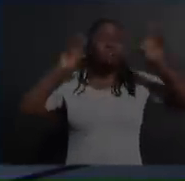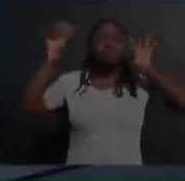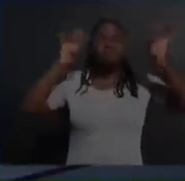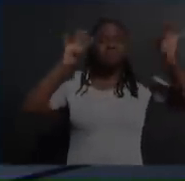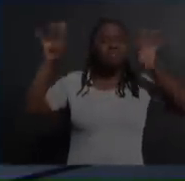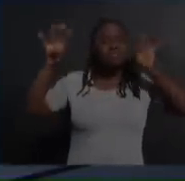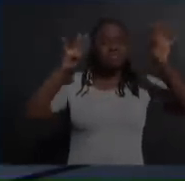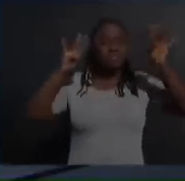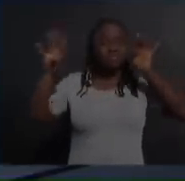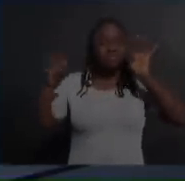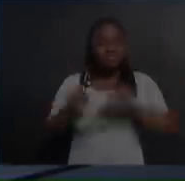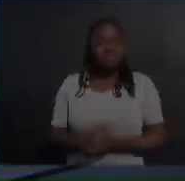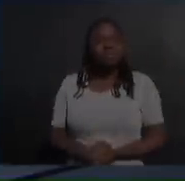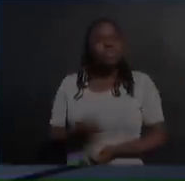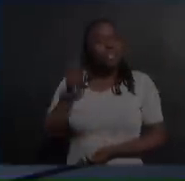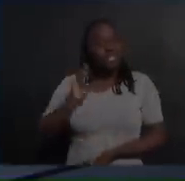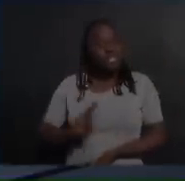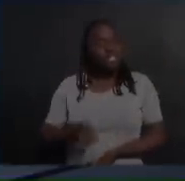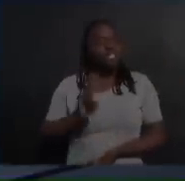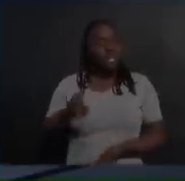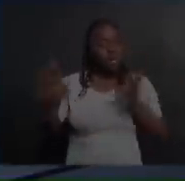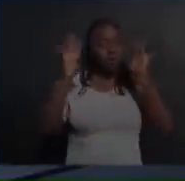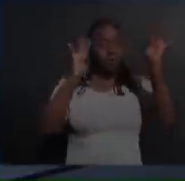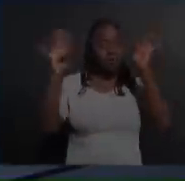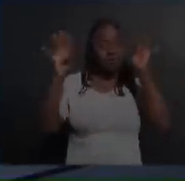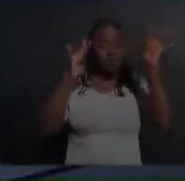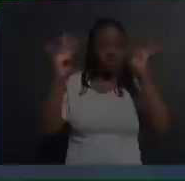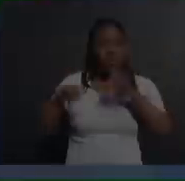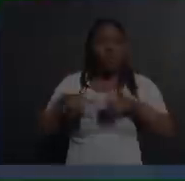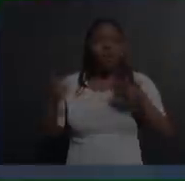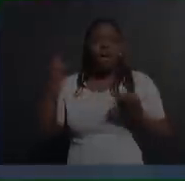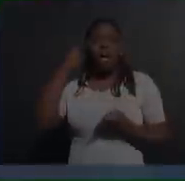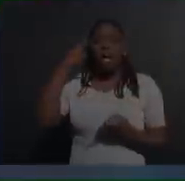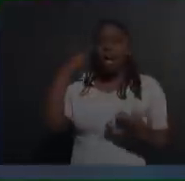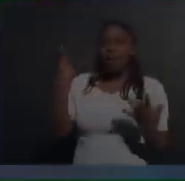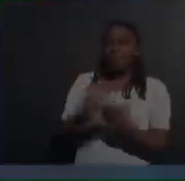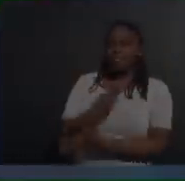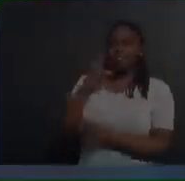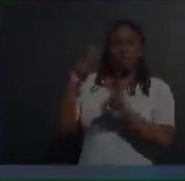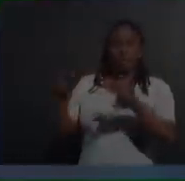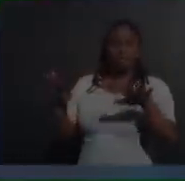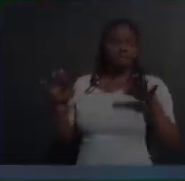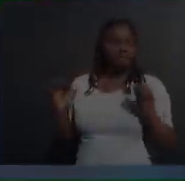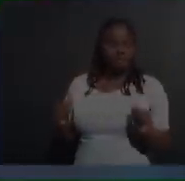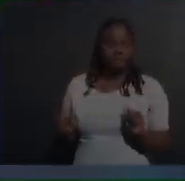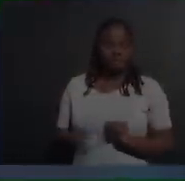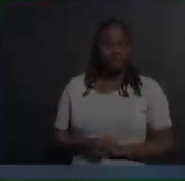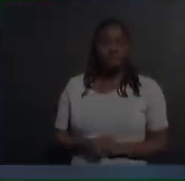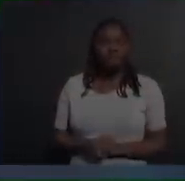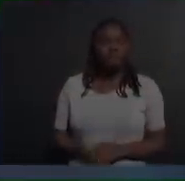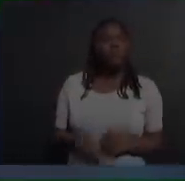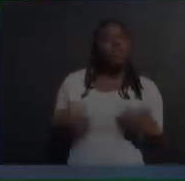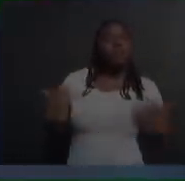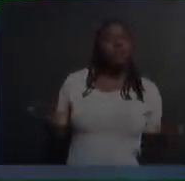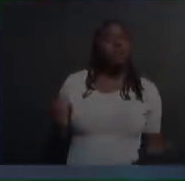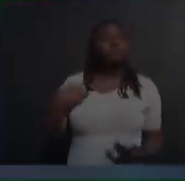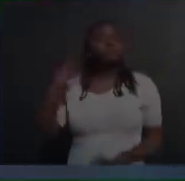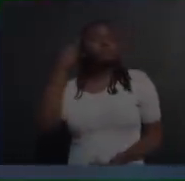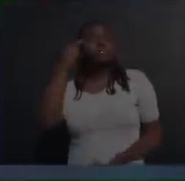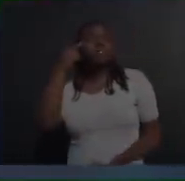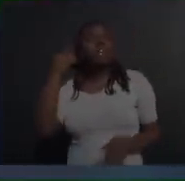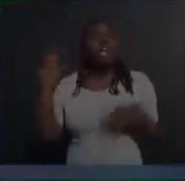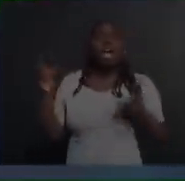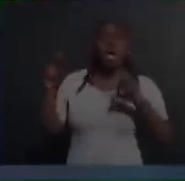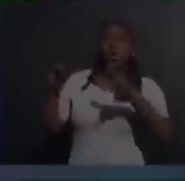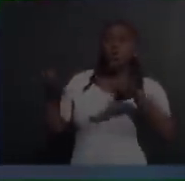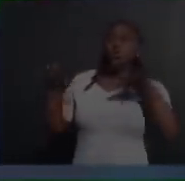minha vida. Eu sempre tive esse sonho, mas eu pensei que ele nunca fosse se realizar. E eu pensei assim, eu nunca